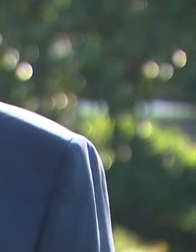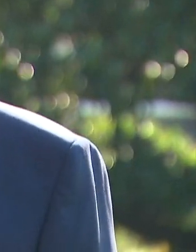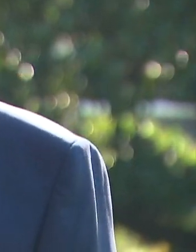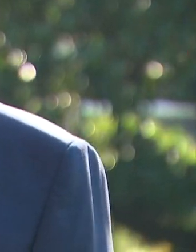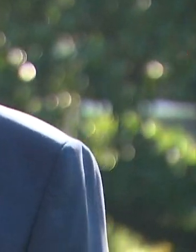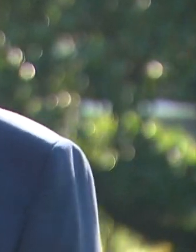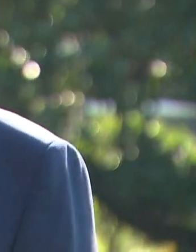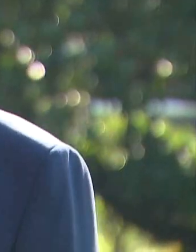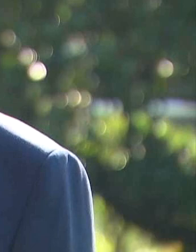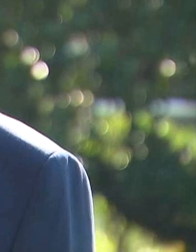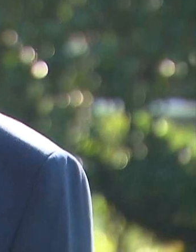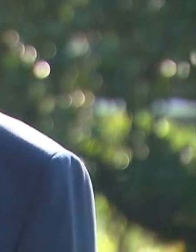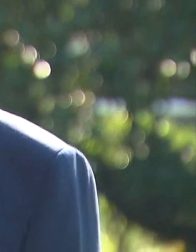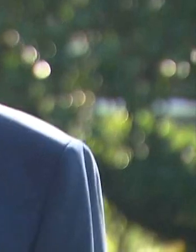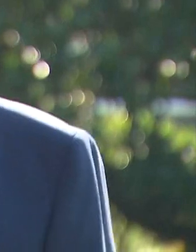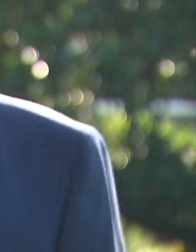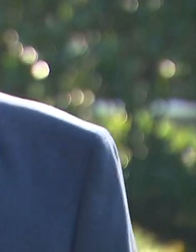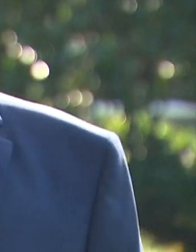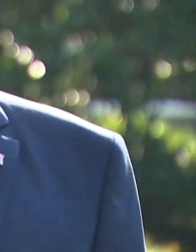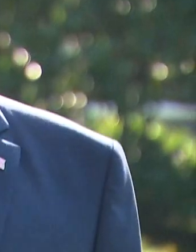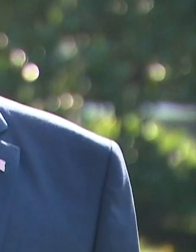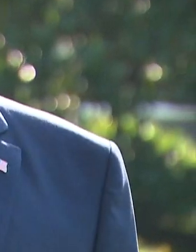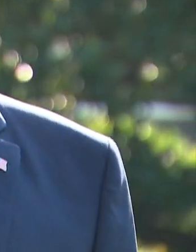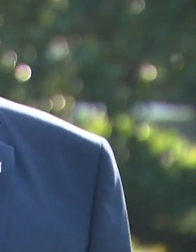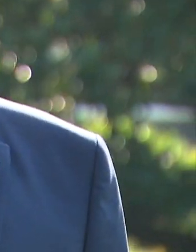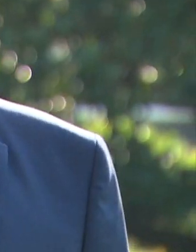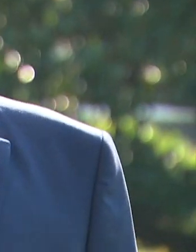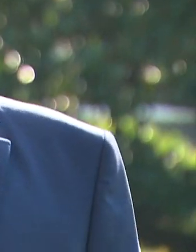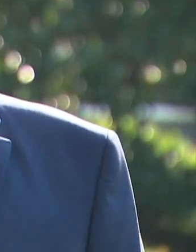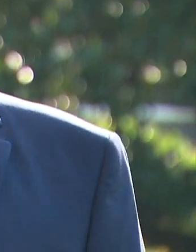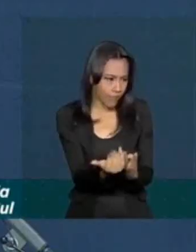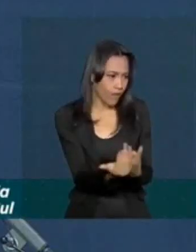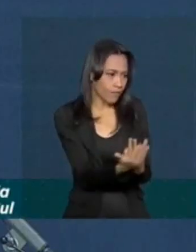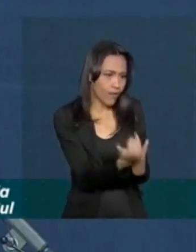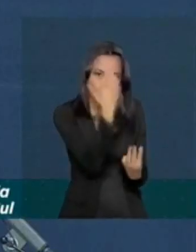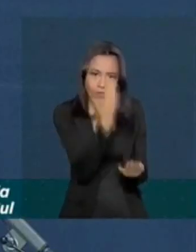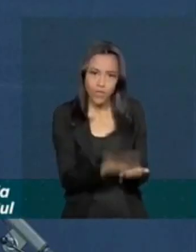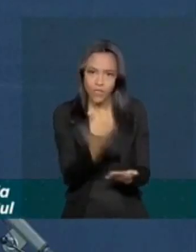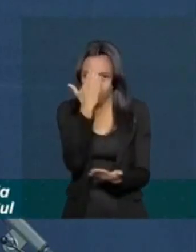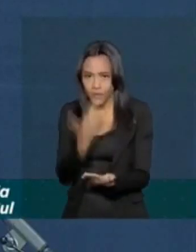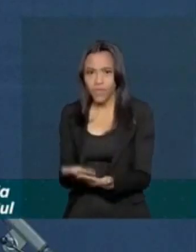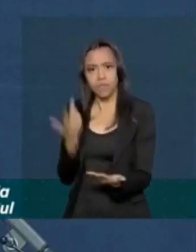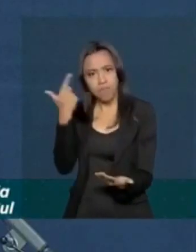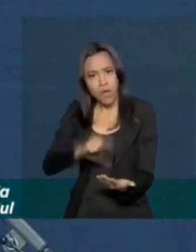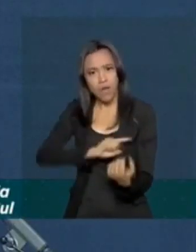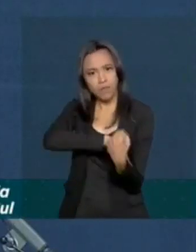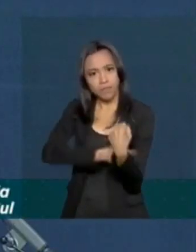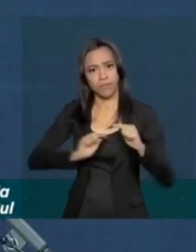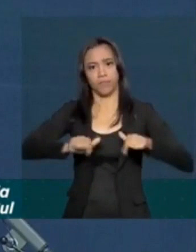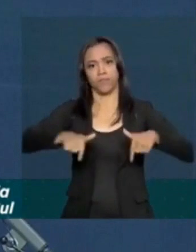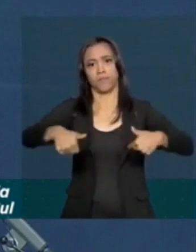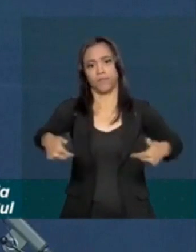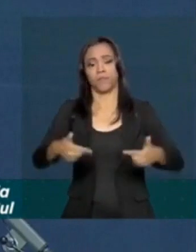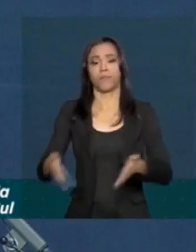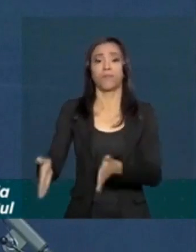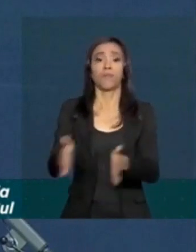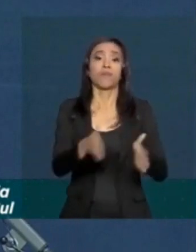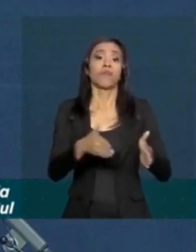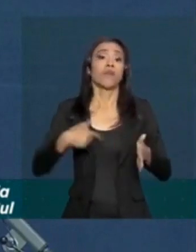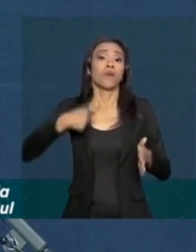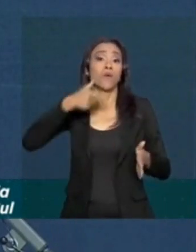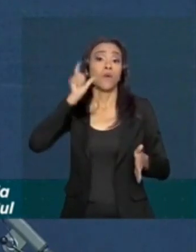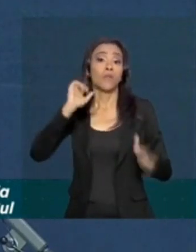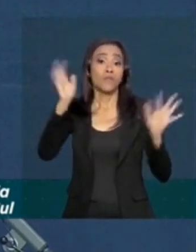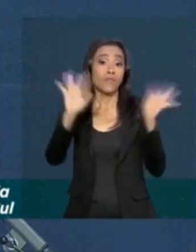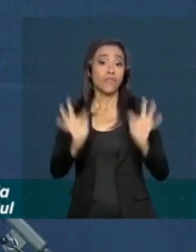federal para o cargo de embaixador do Brasil nos Estados Unidos. No dia de ontem, fiquei muito feliz quando o presidente Donald